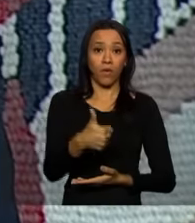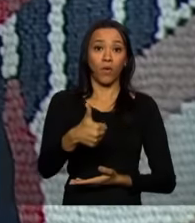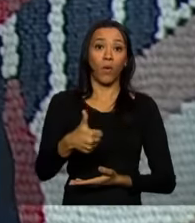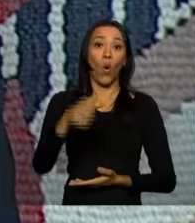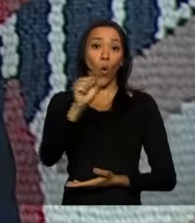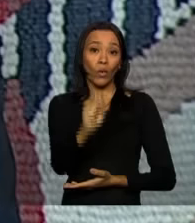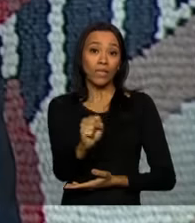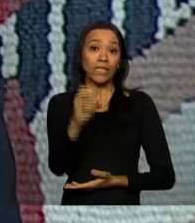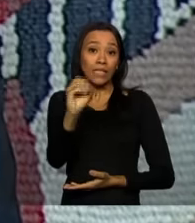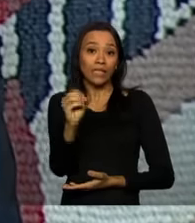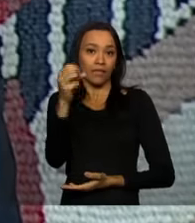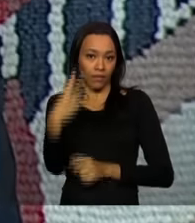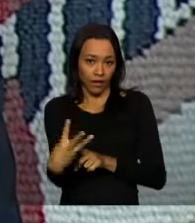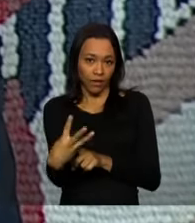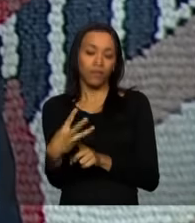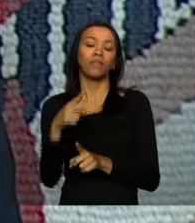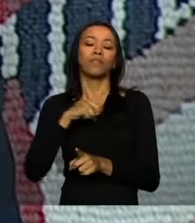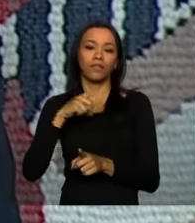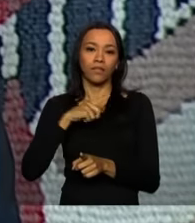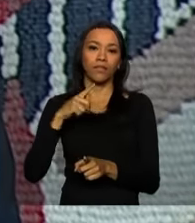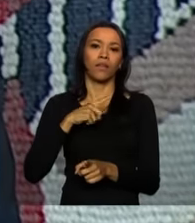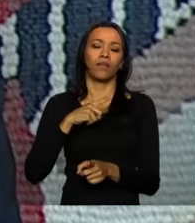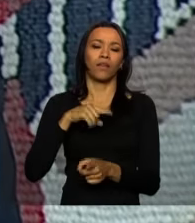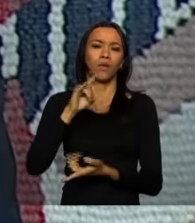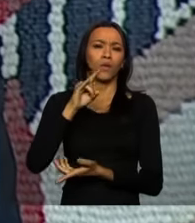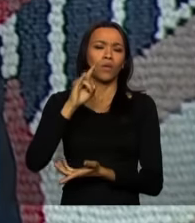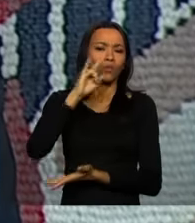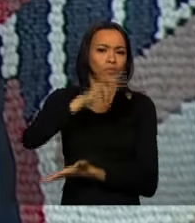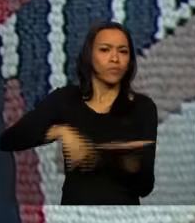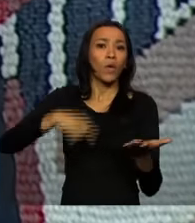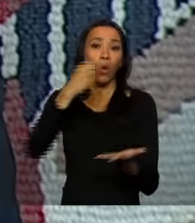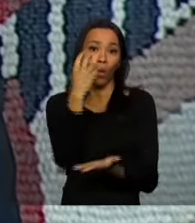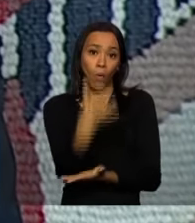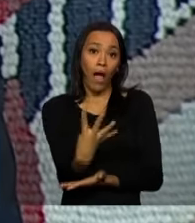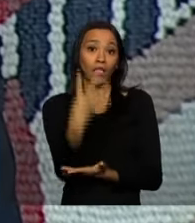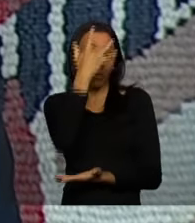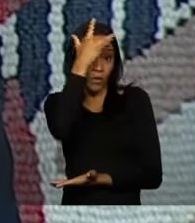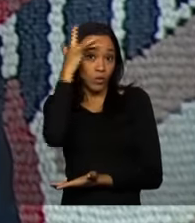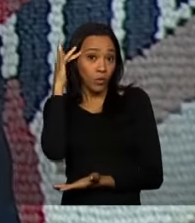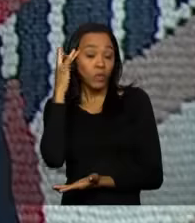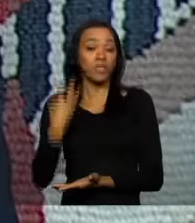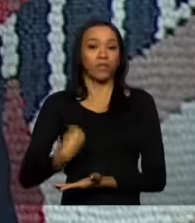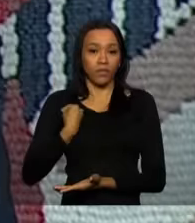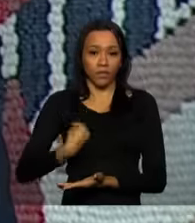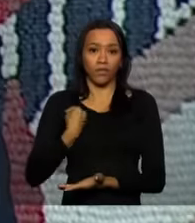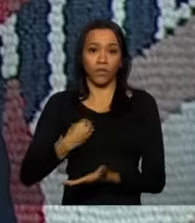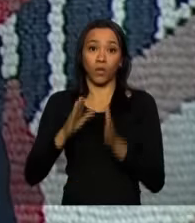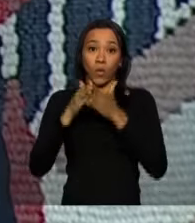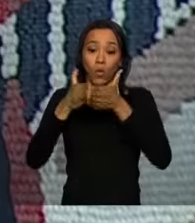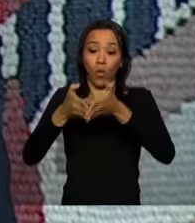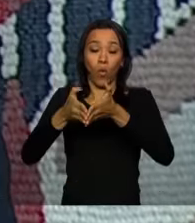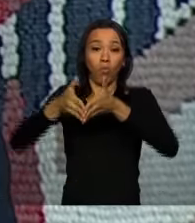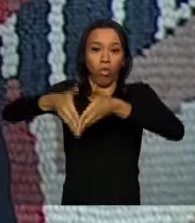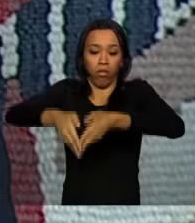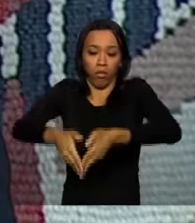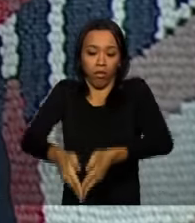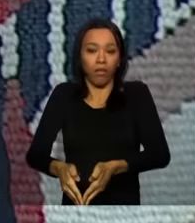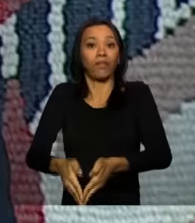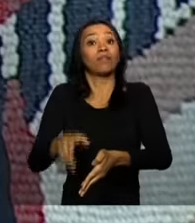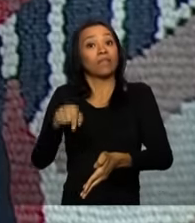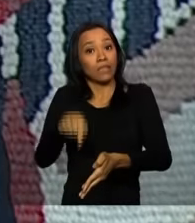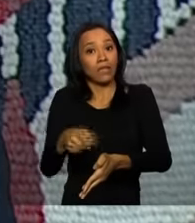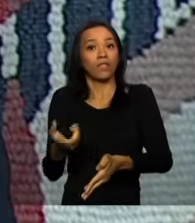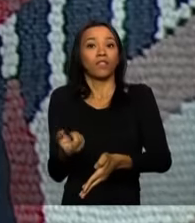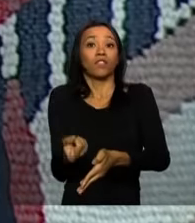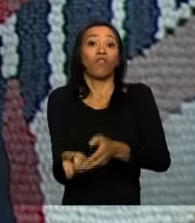1803, há o registro de 4 sobreviventes japoneses de um naufrágio em seu caminho de volta ao país